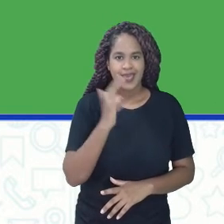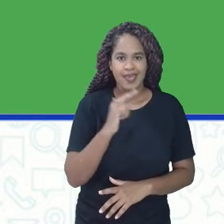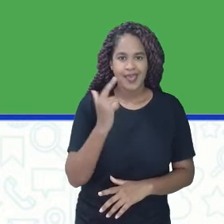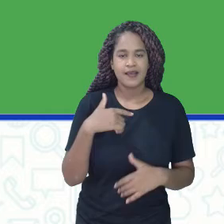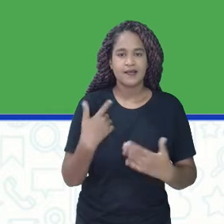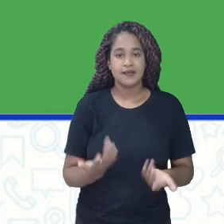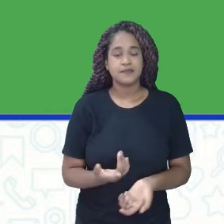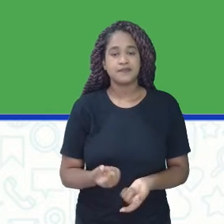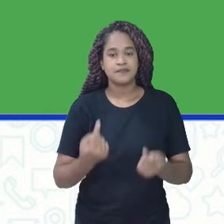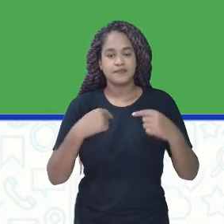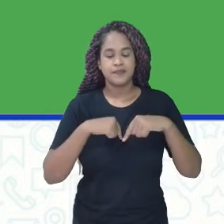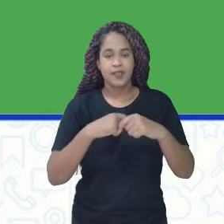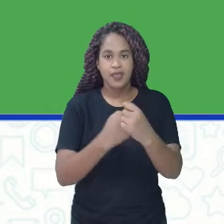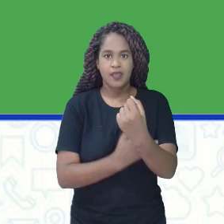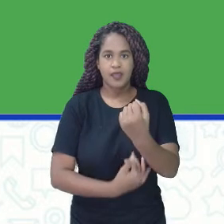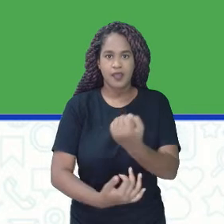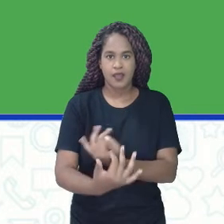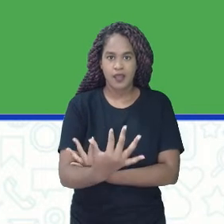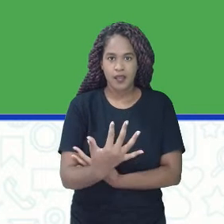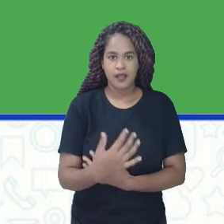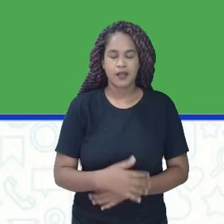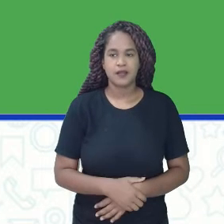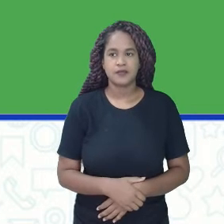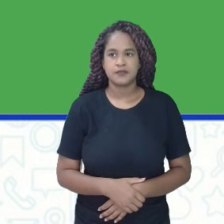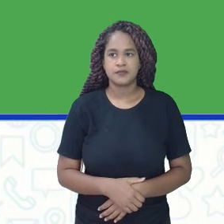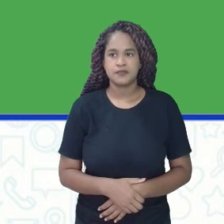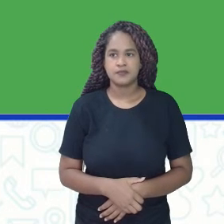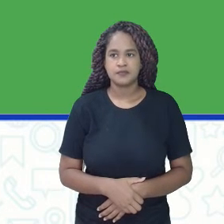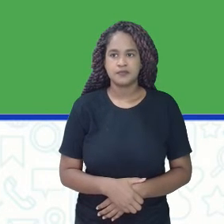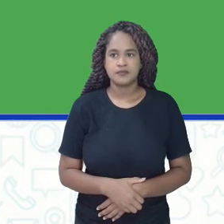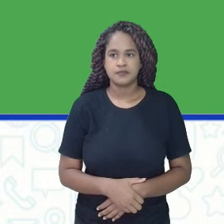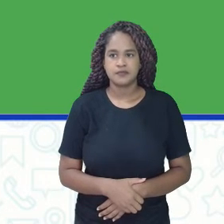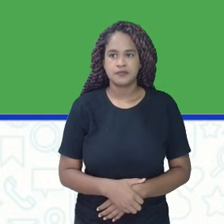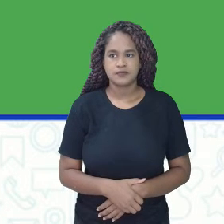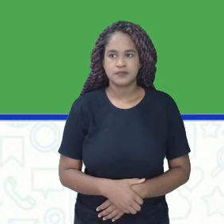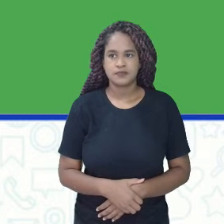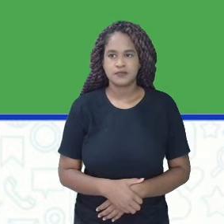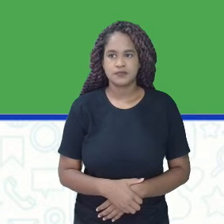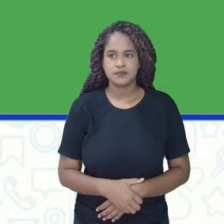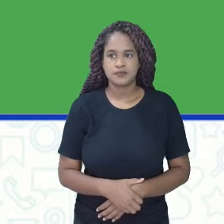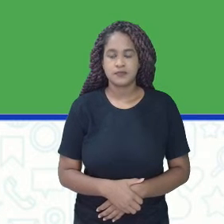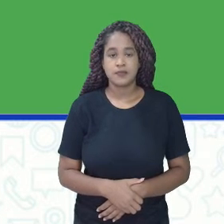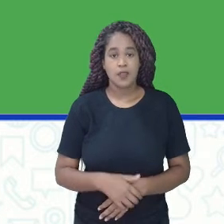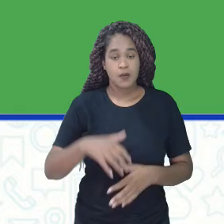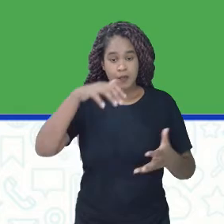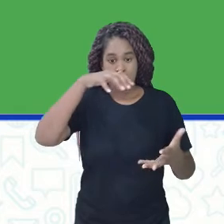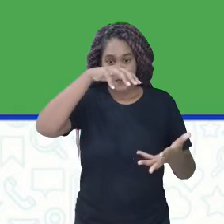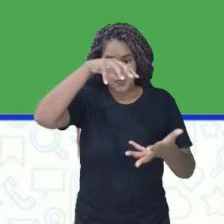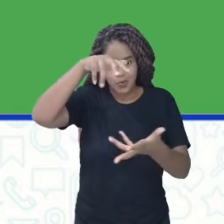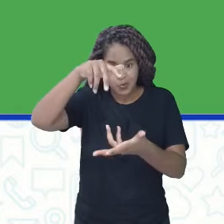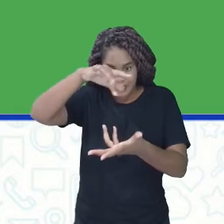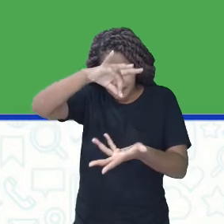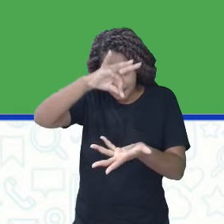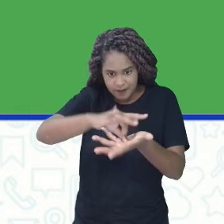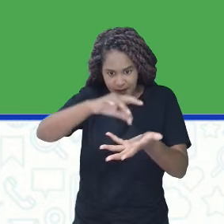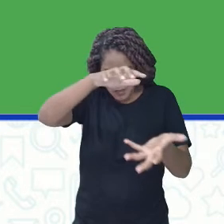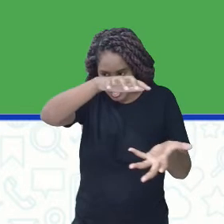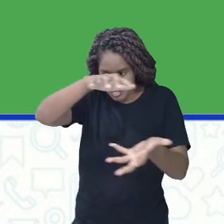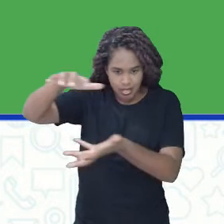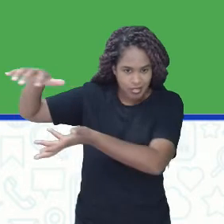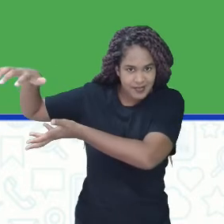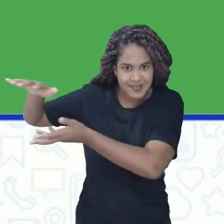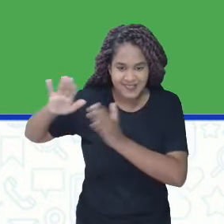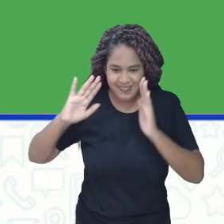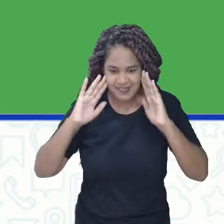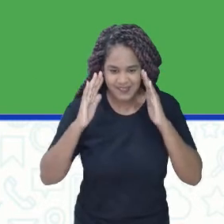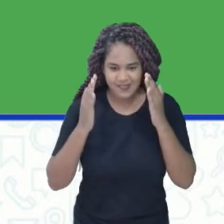suas emoções, tornam-se insensíveis, suspendem o mundo real, concentrando-se